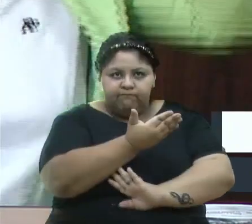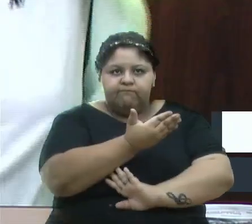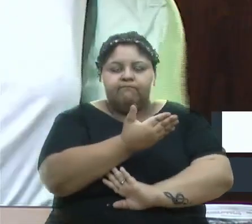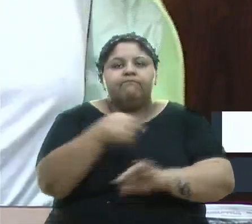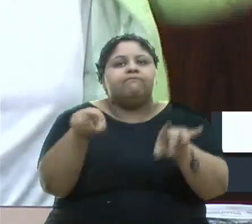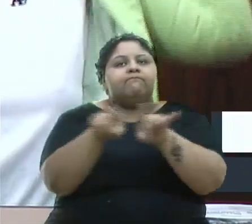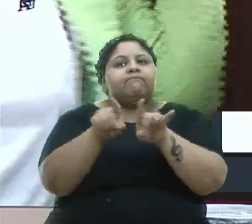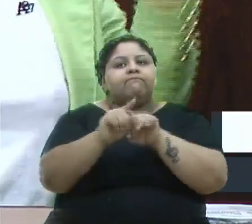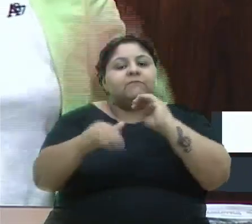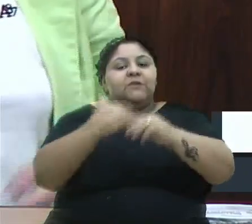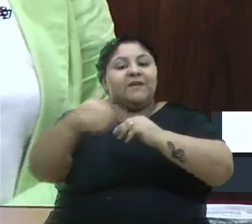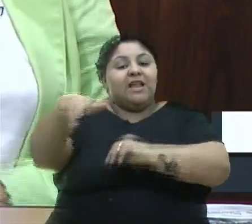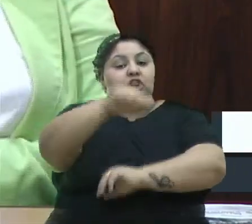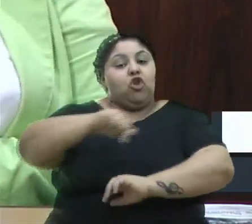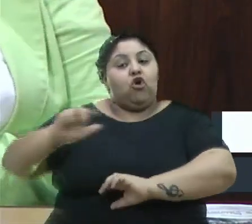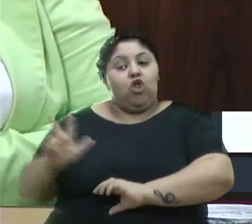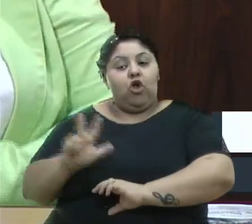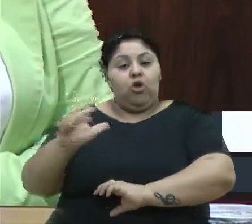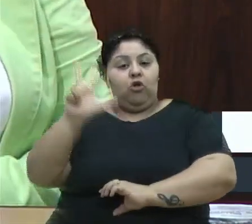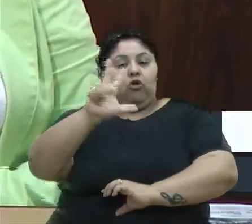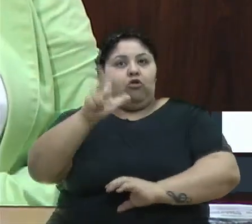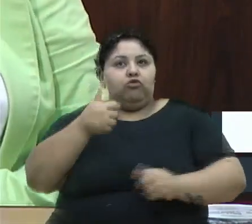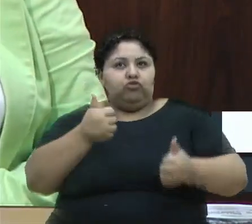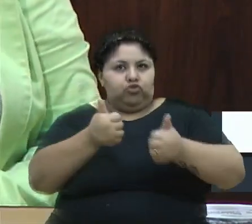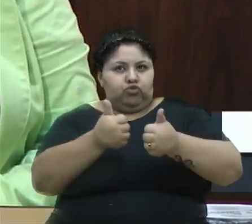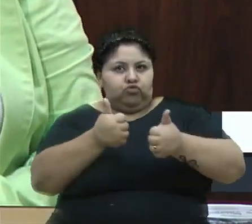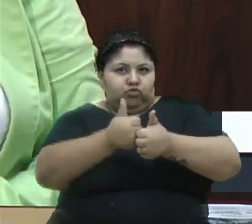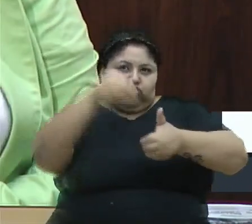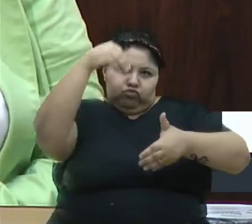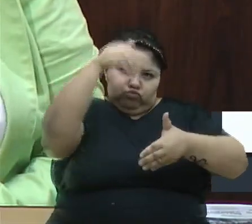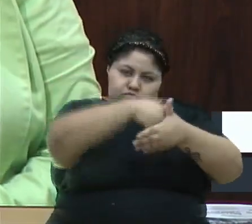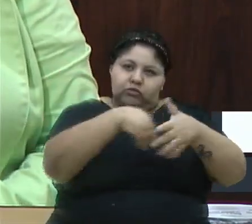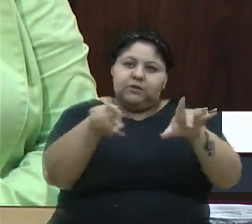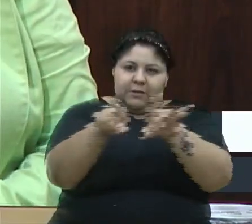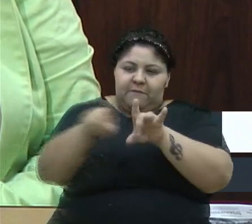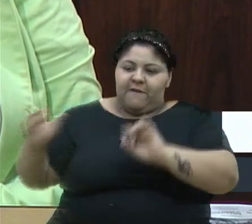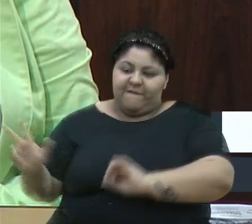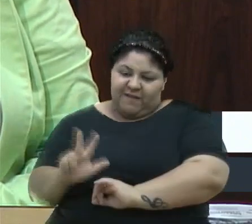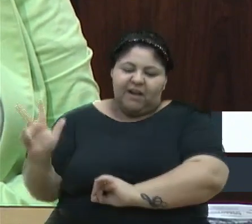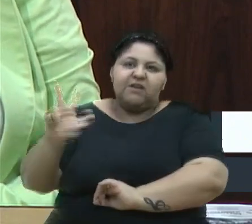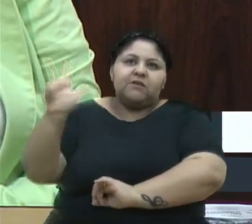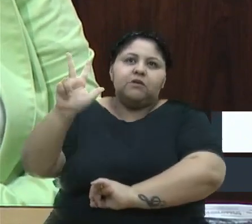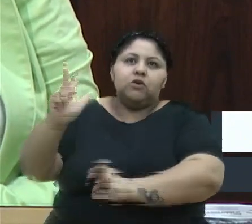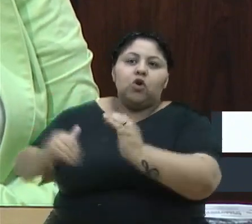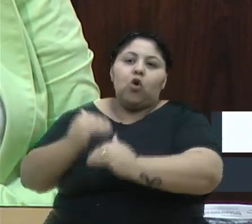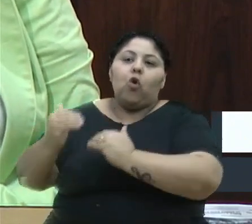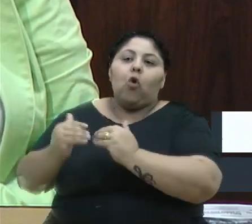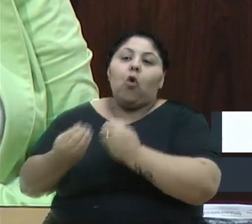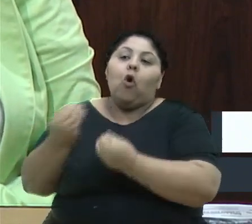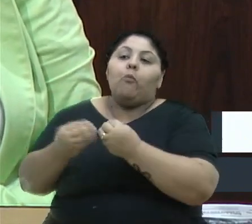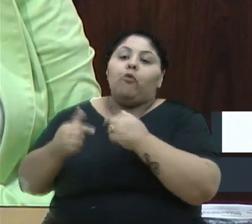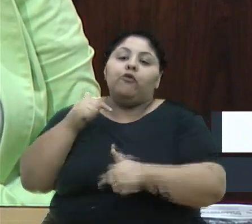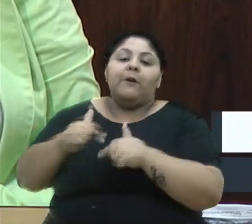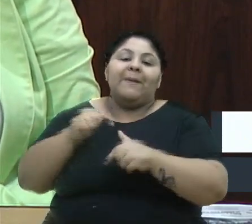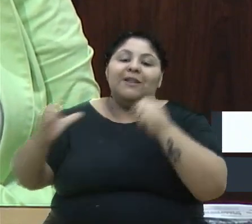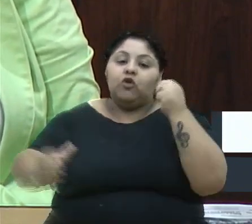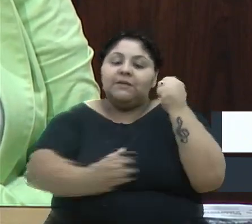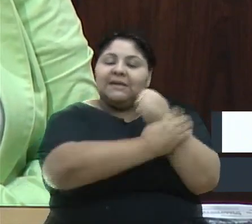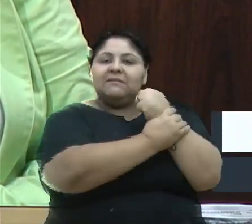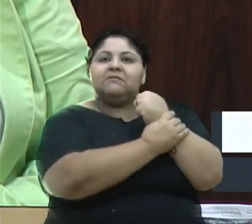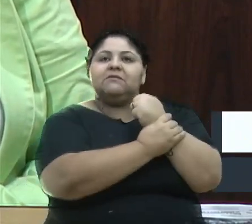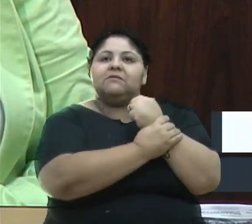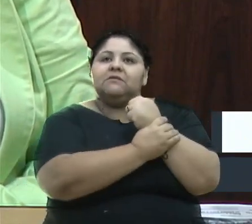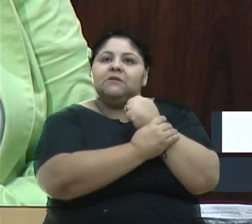da nossa valorização através desses votos, vocês sejam valorizados, né, enquanto trabalhadores da segurança